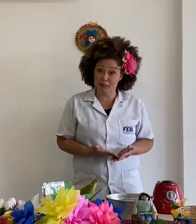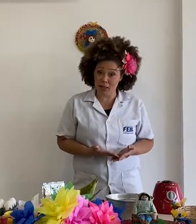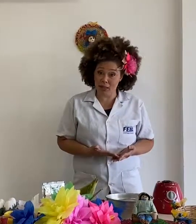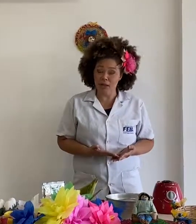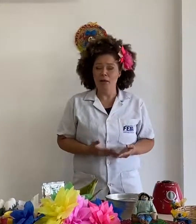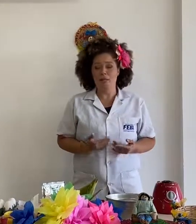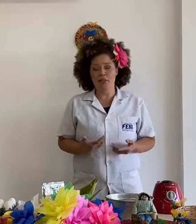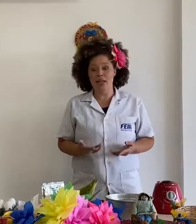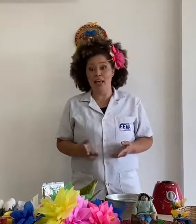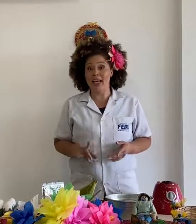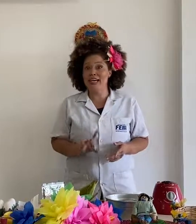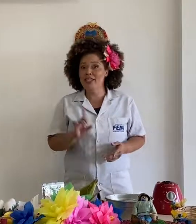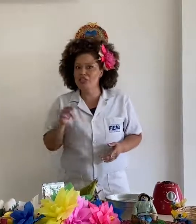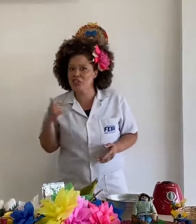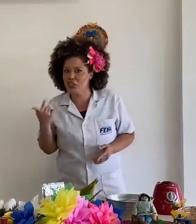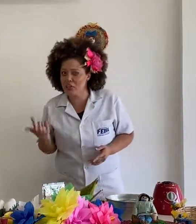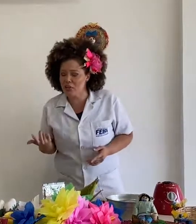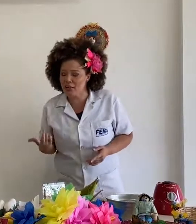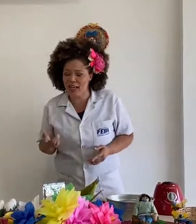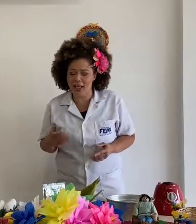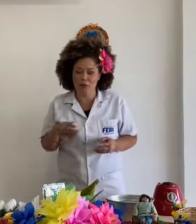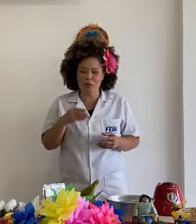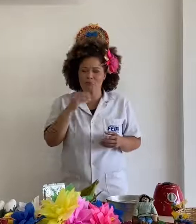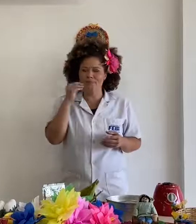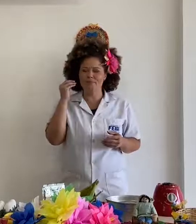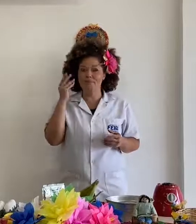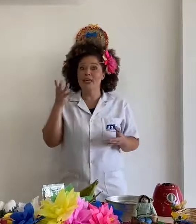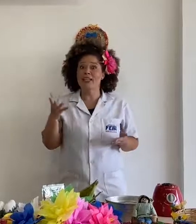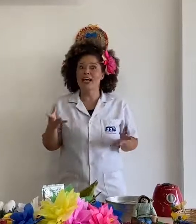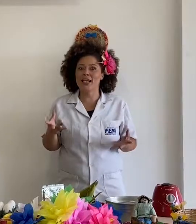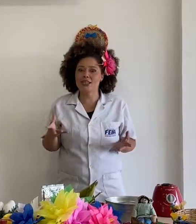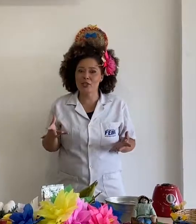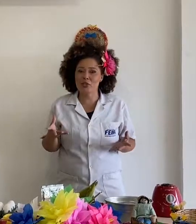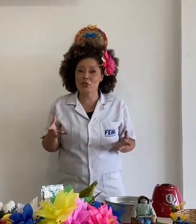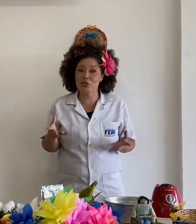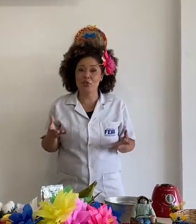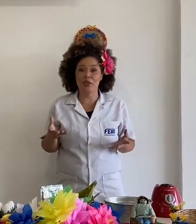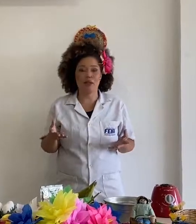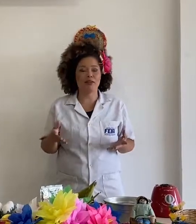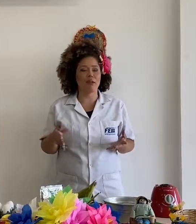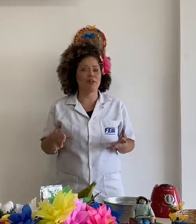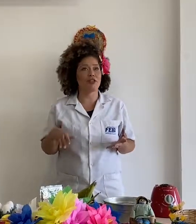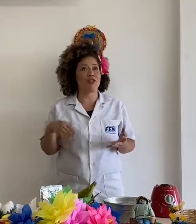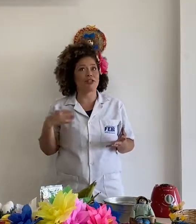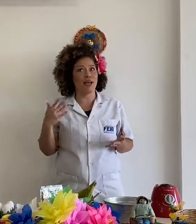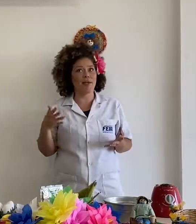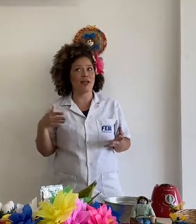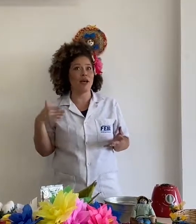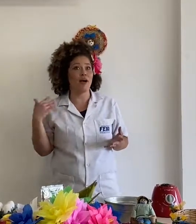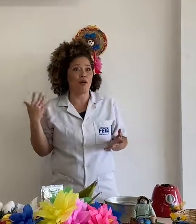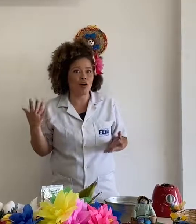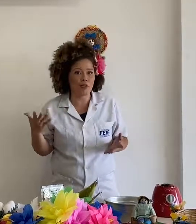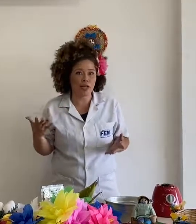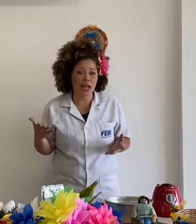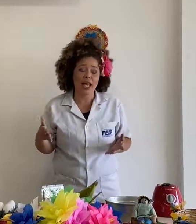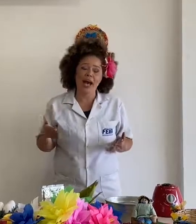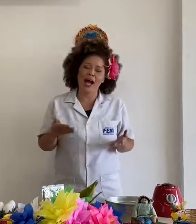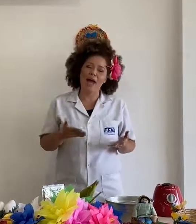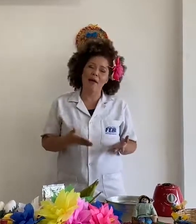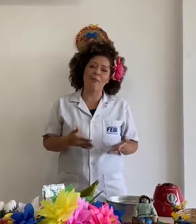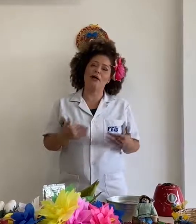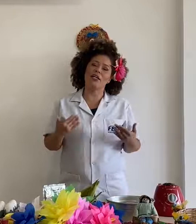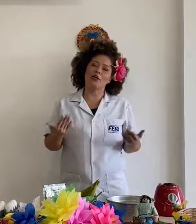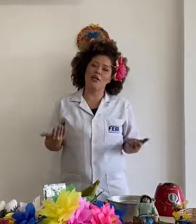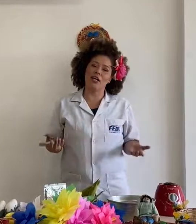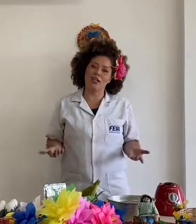massa também? Pois é, antes da gente fazer aquele bolo delicioso de milho, né? Porque a gente sabe que agora é o quê?